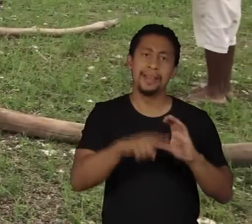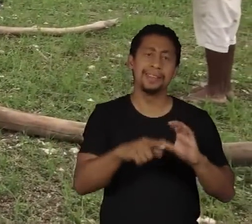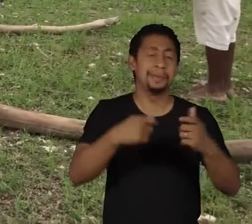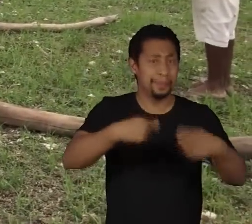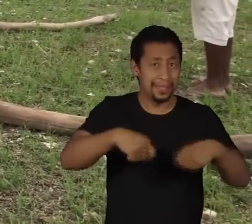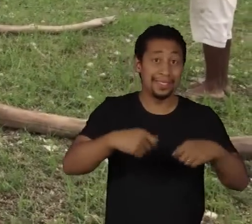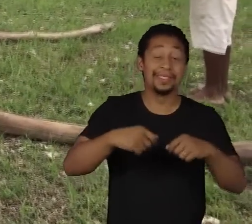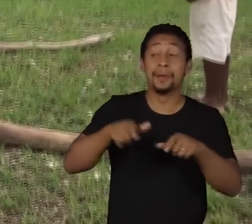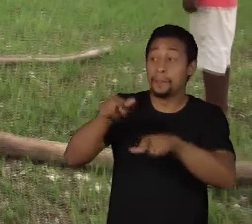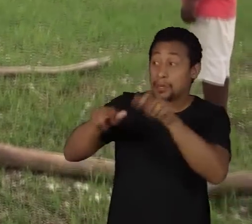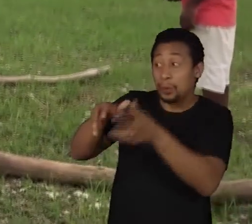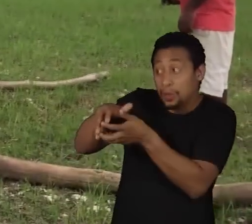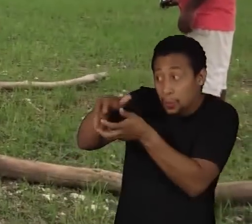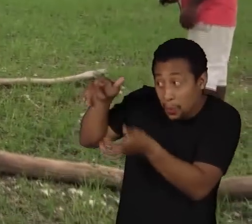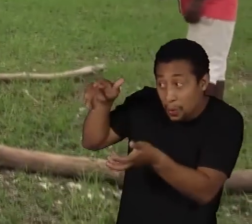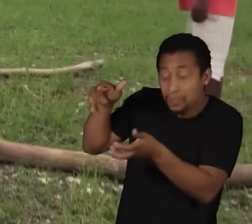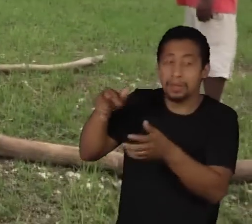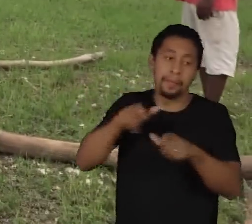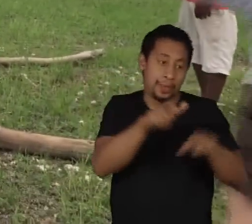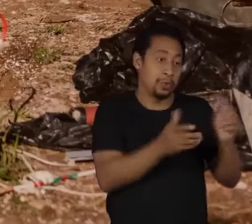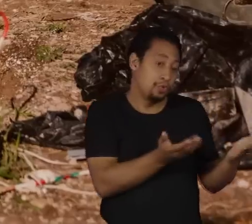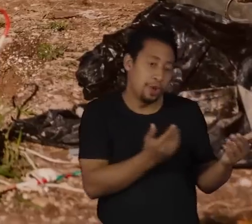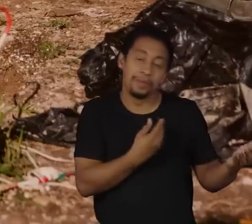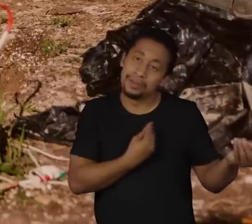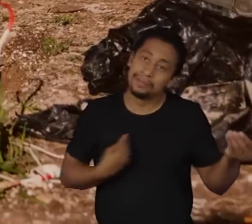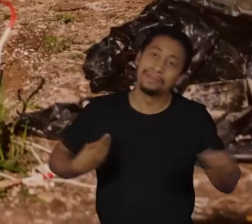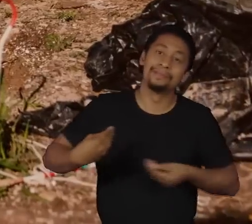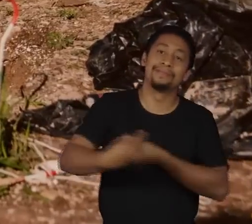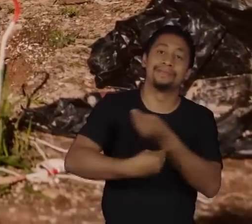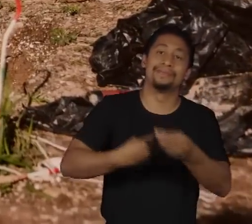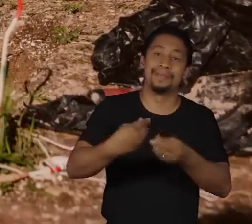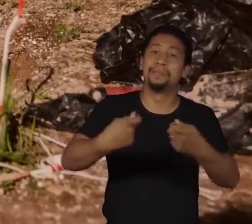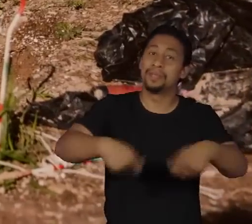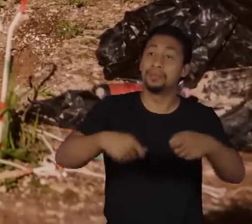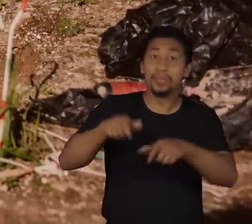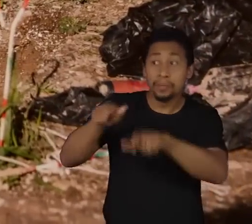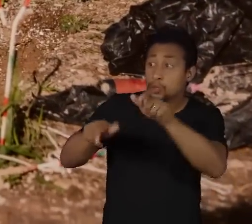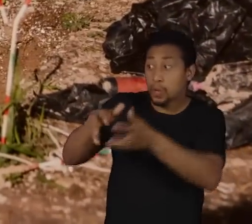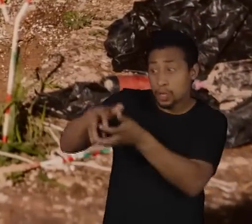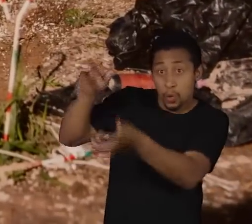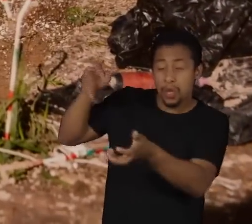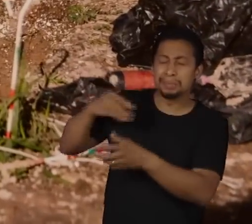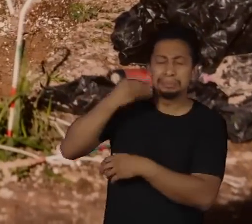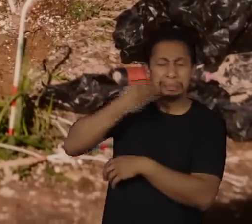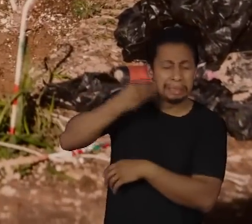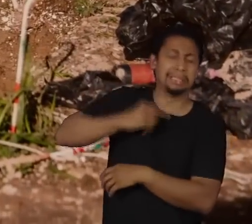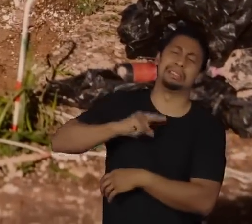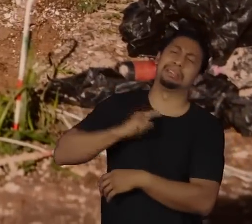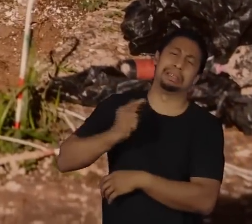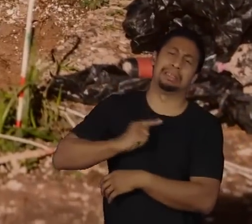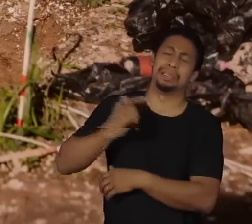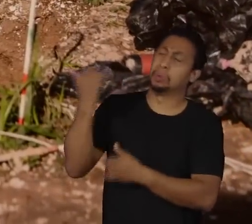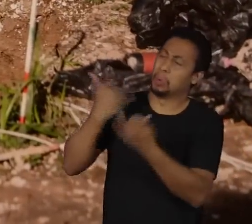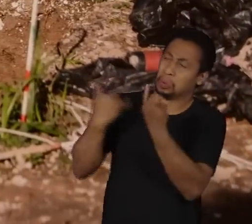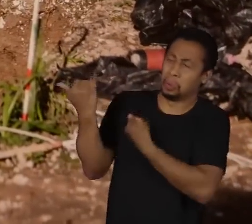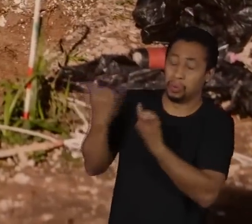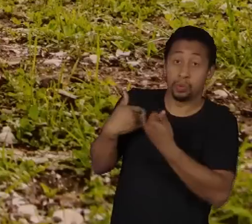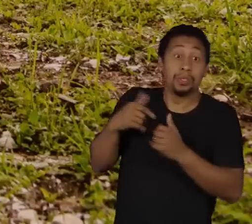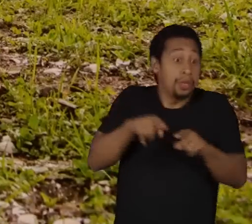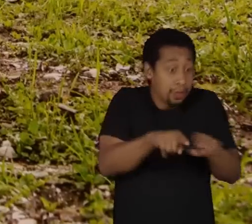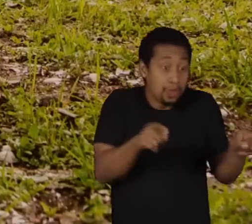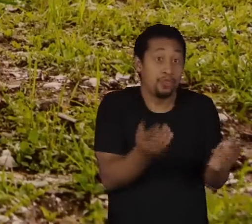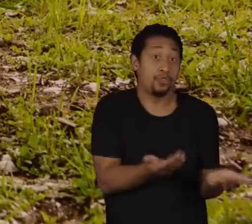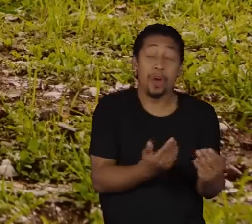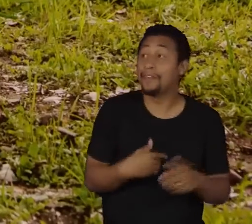mais antigos, né, os mais idosos, que são verdadeiras bibliotecas. E nesse caso é muito interessante porque tem essa perspectiva